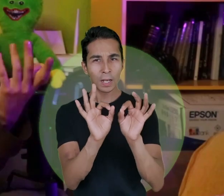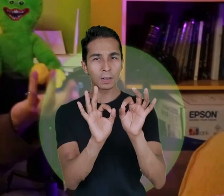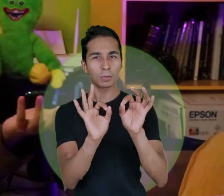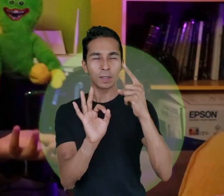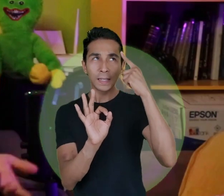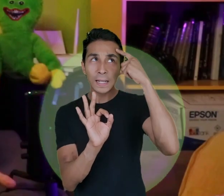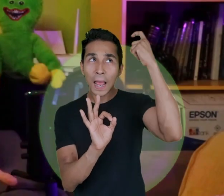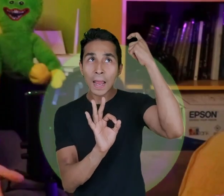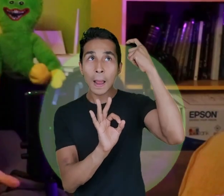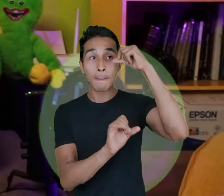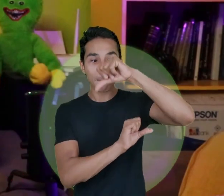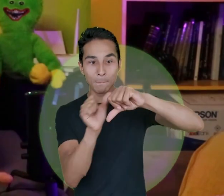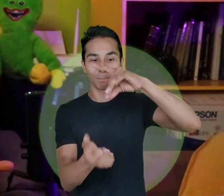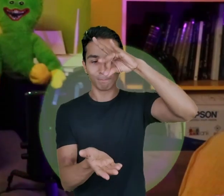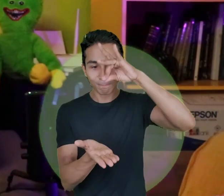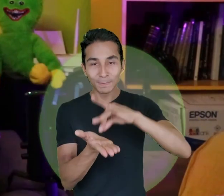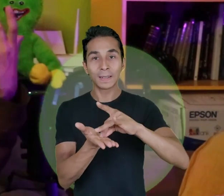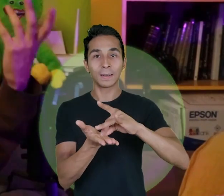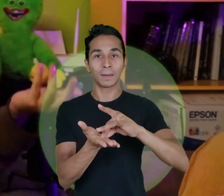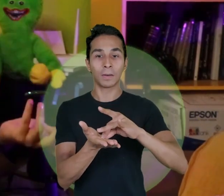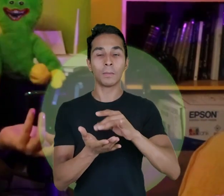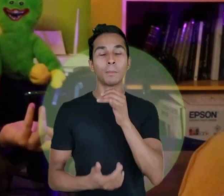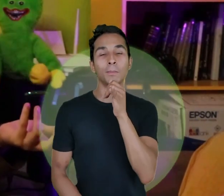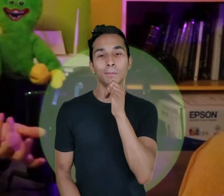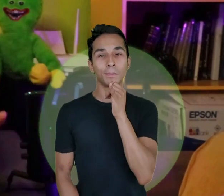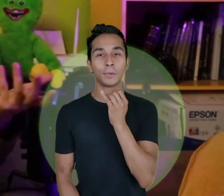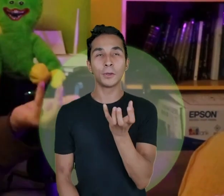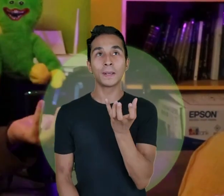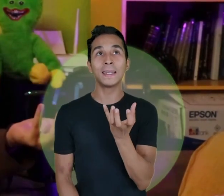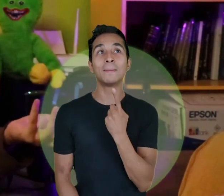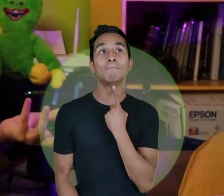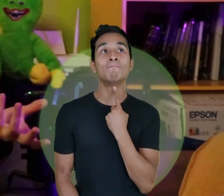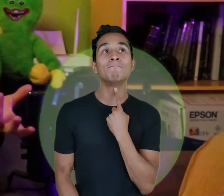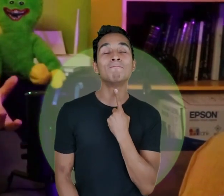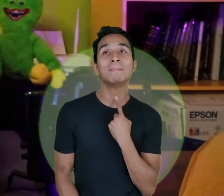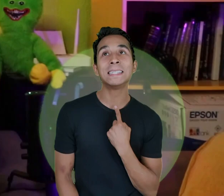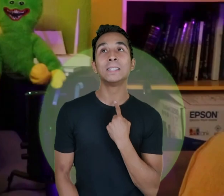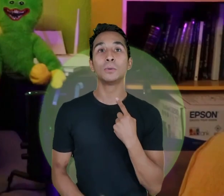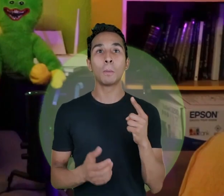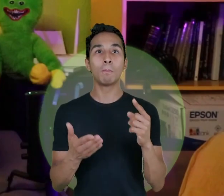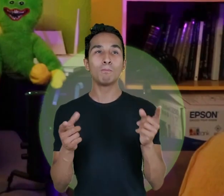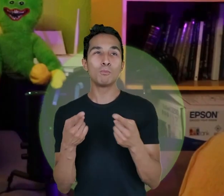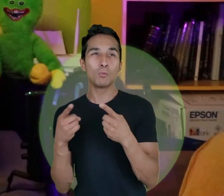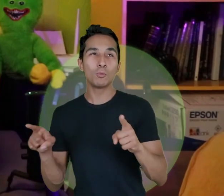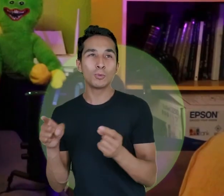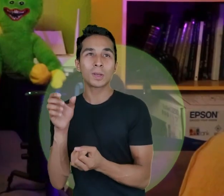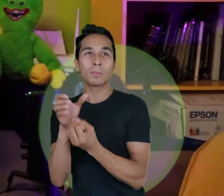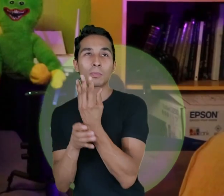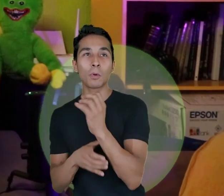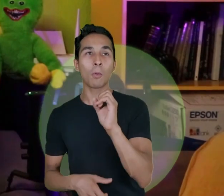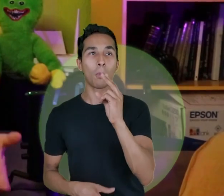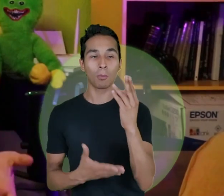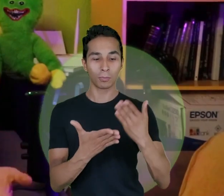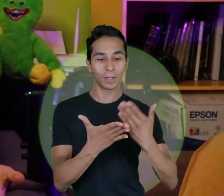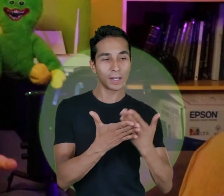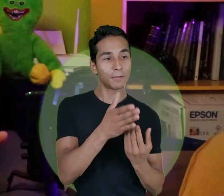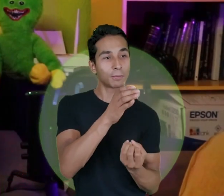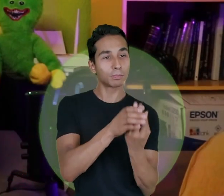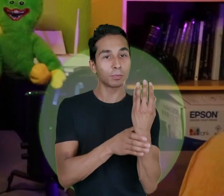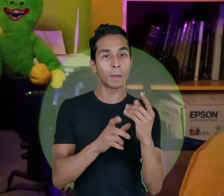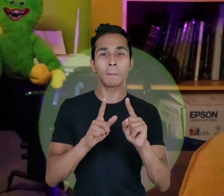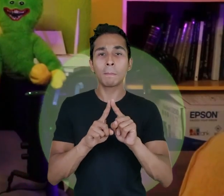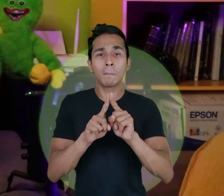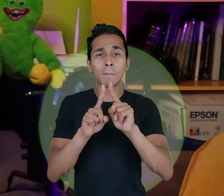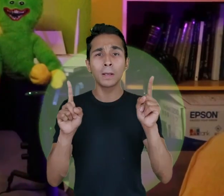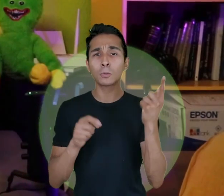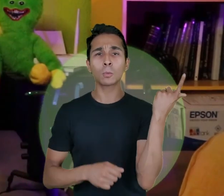querer aparecer na câmera, eu querer fazer uma música, eu querer fazer um livro, mas não saber como, né, vender aquilo, como